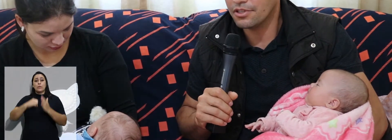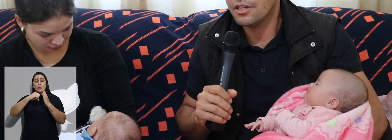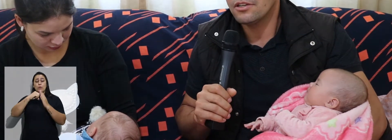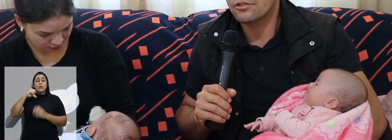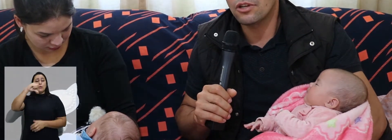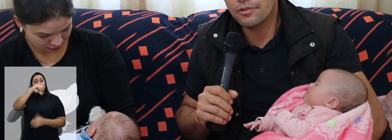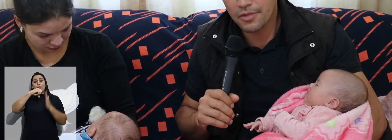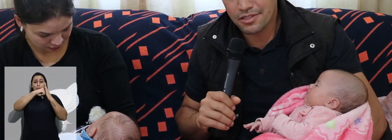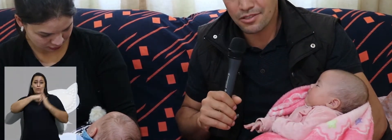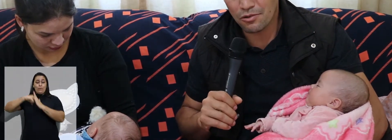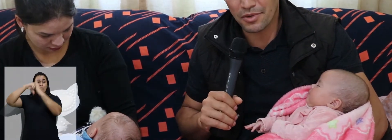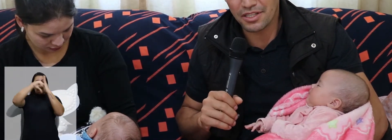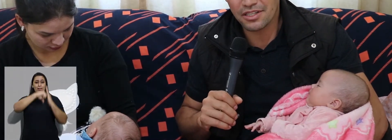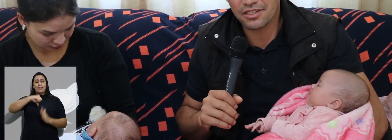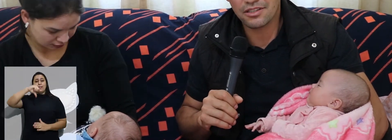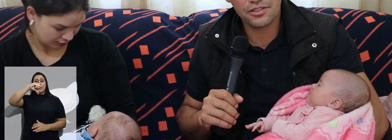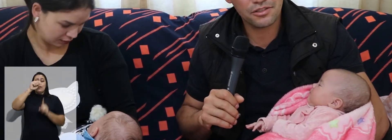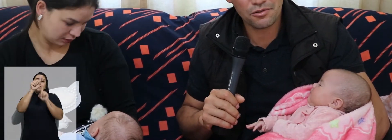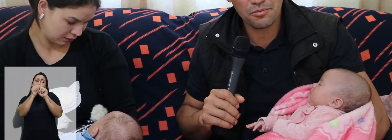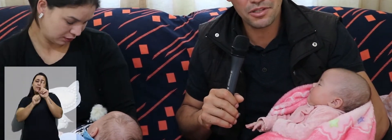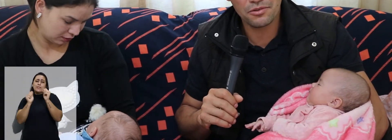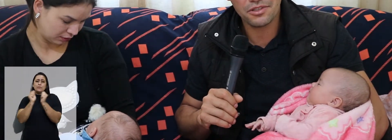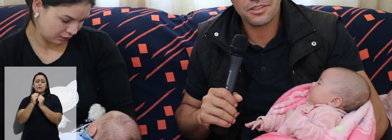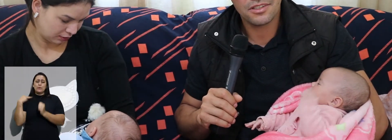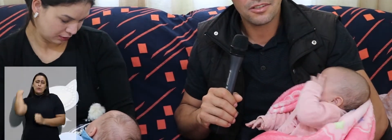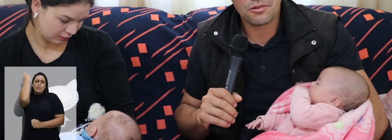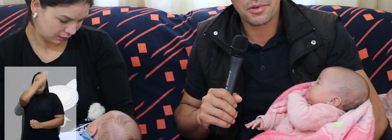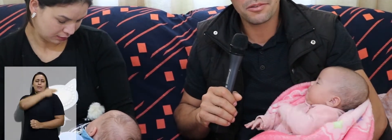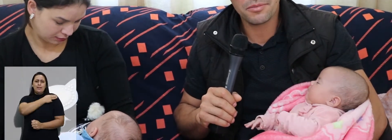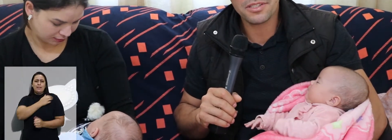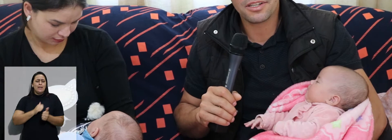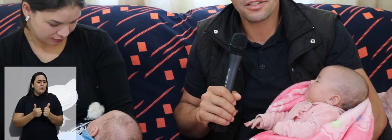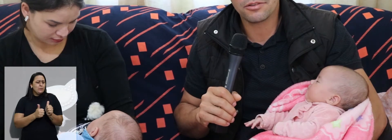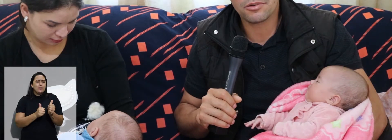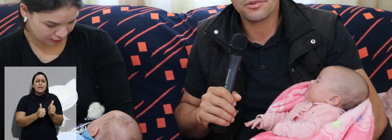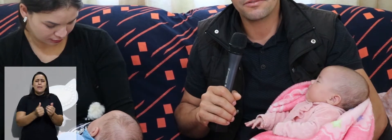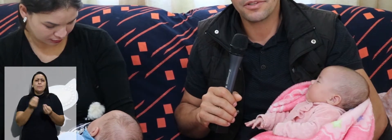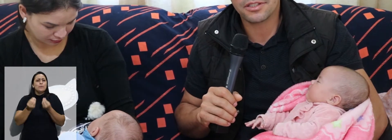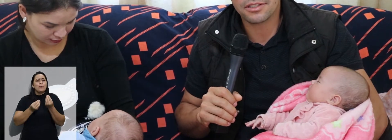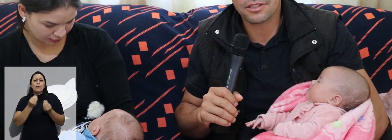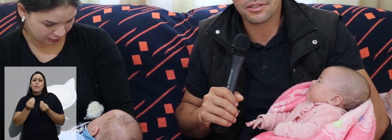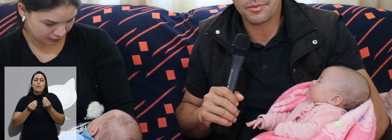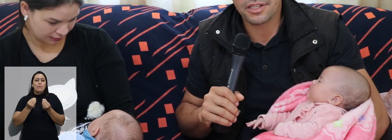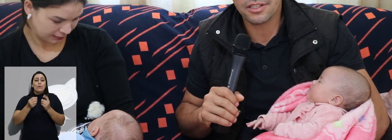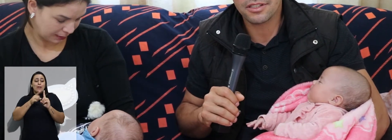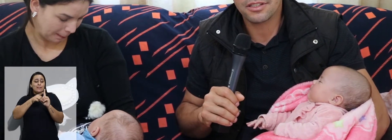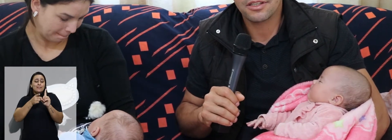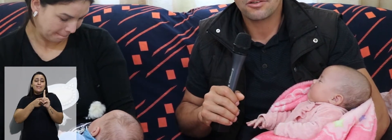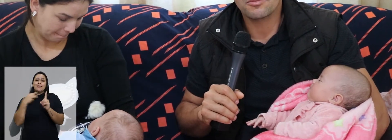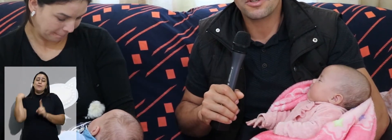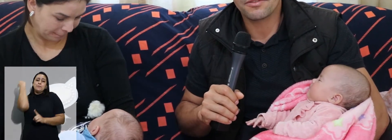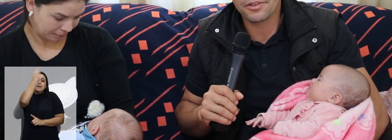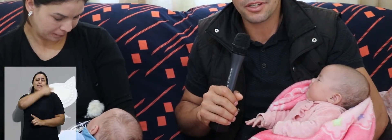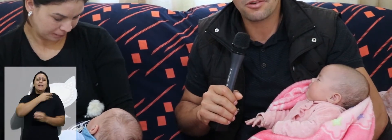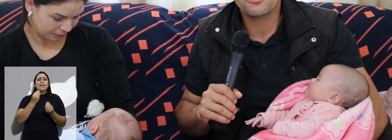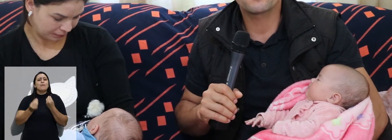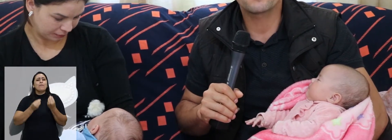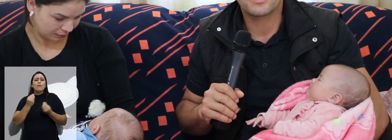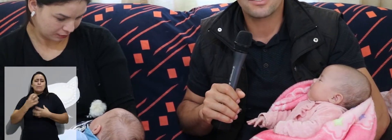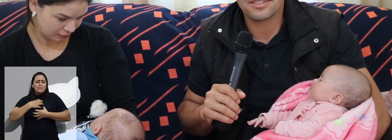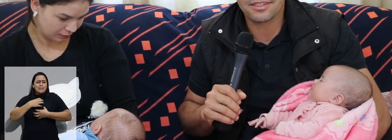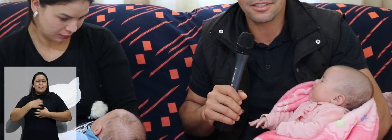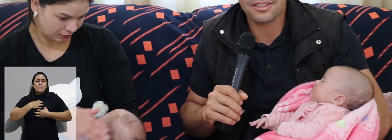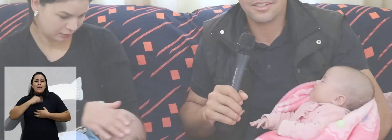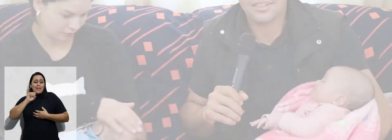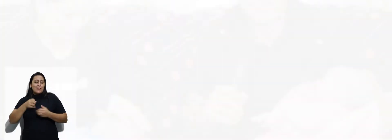meses com Maria, então a gente acompanhou, acompanhou bem certinho como que foi a gestação de Maria, como que foi, como